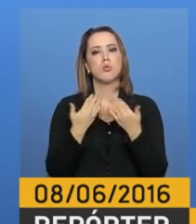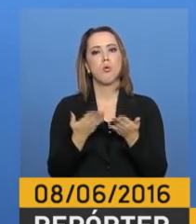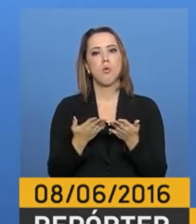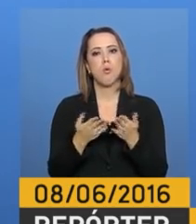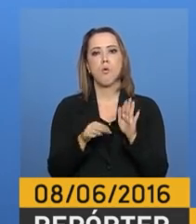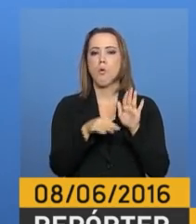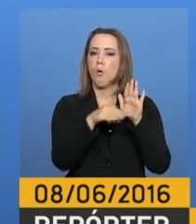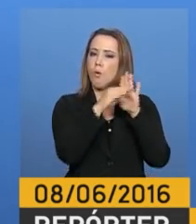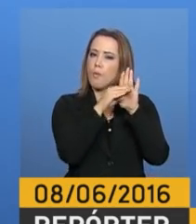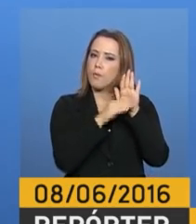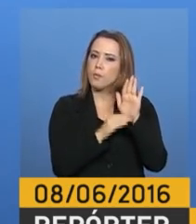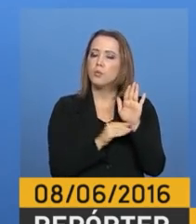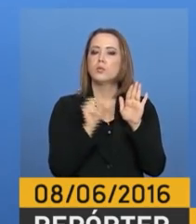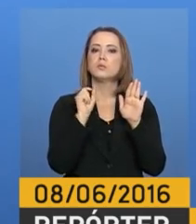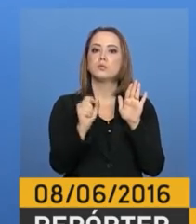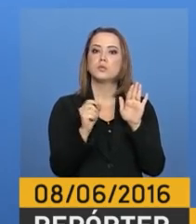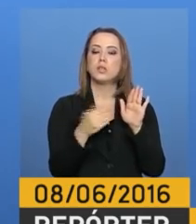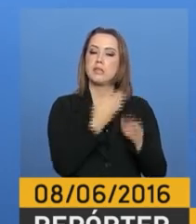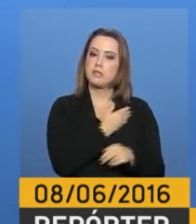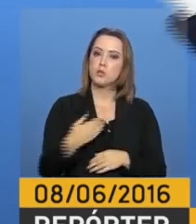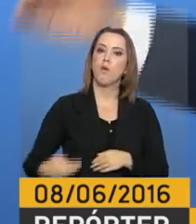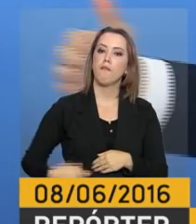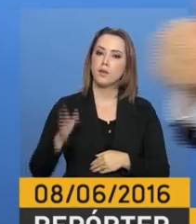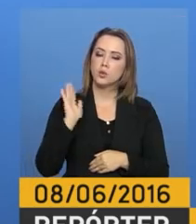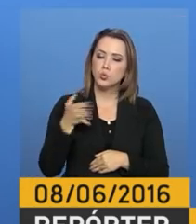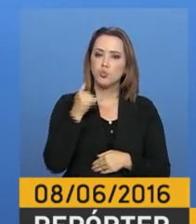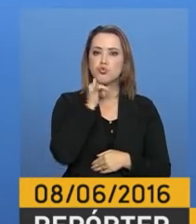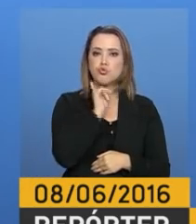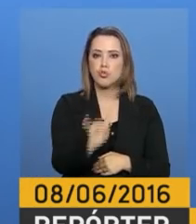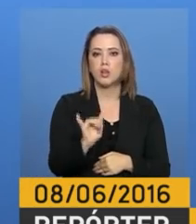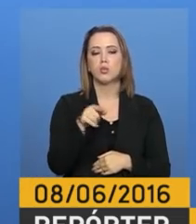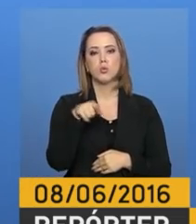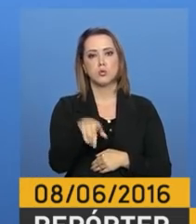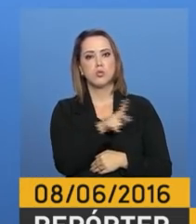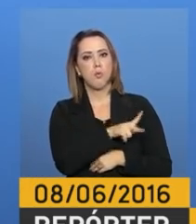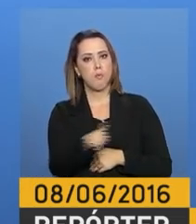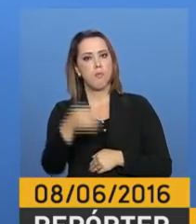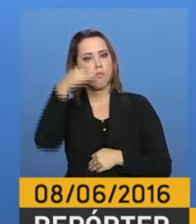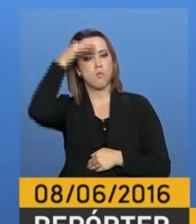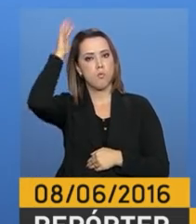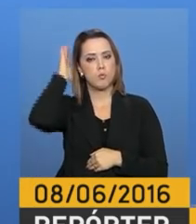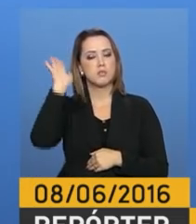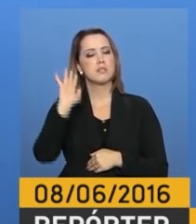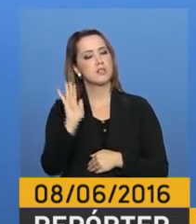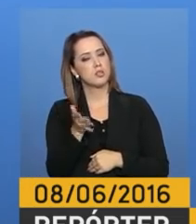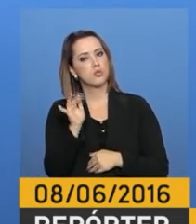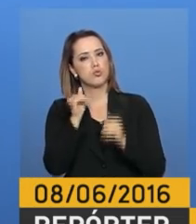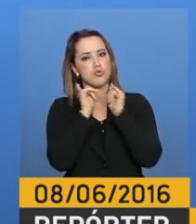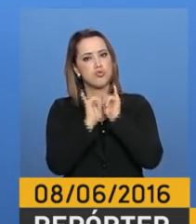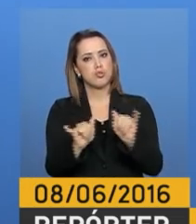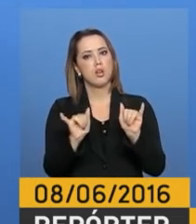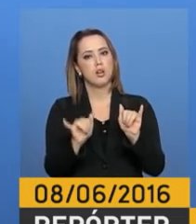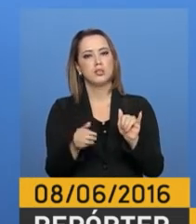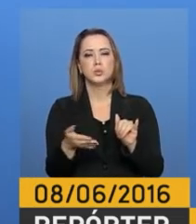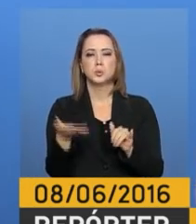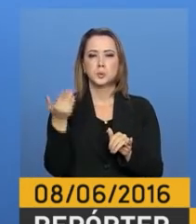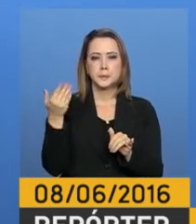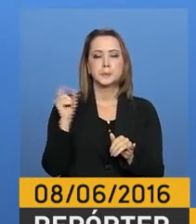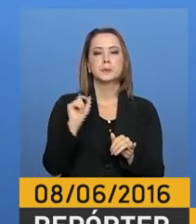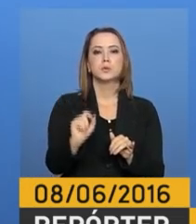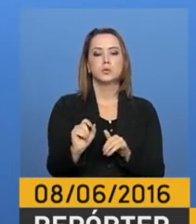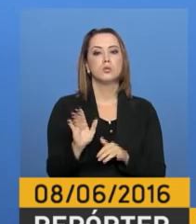proposta o que que esse governo já tem anunciado o que que o presidente Michel Temer anunciou num primeiro